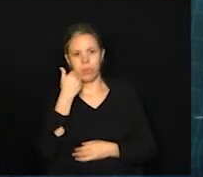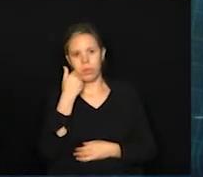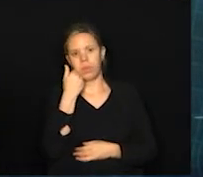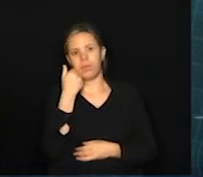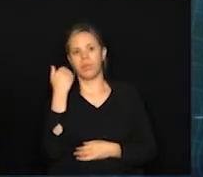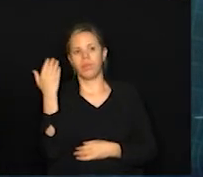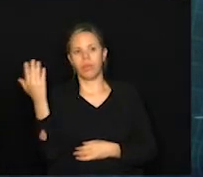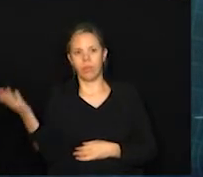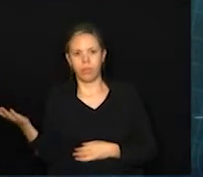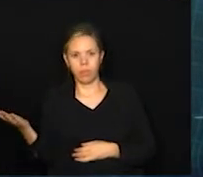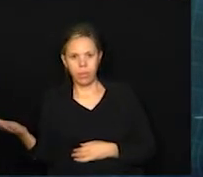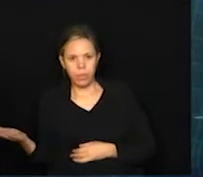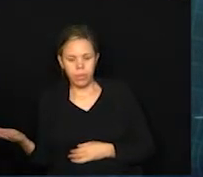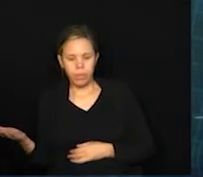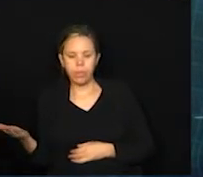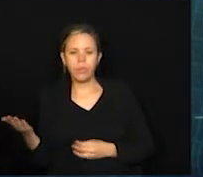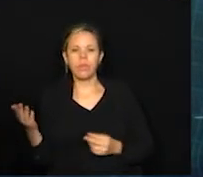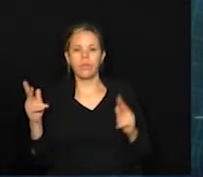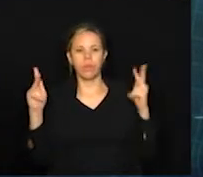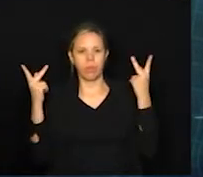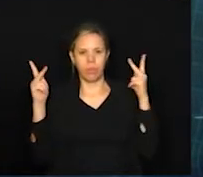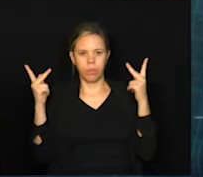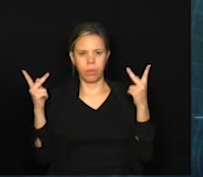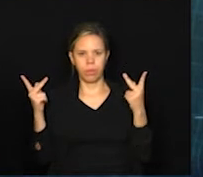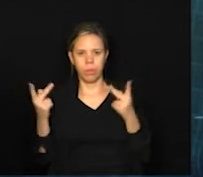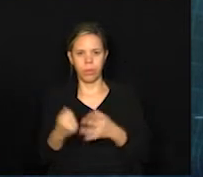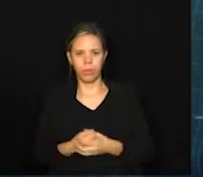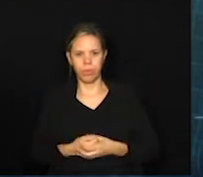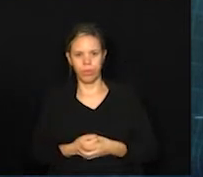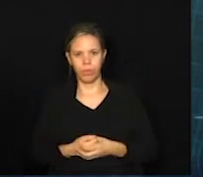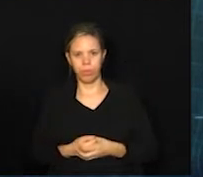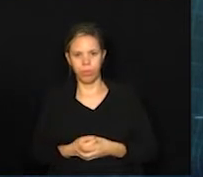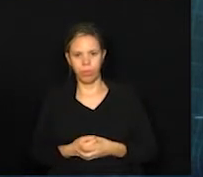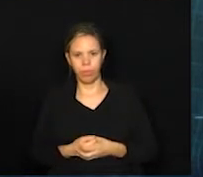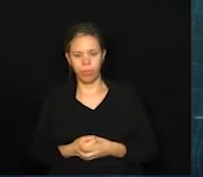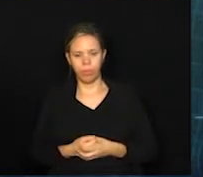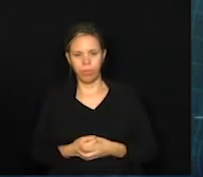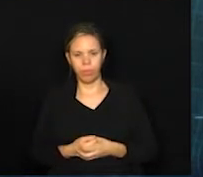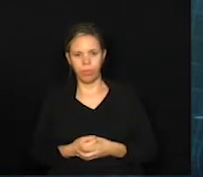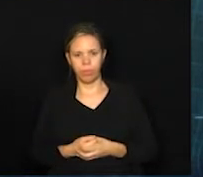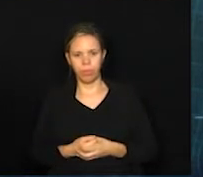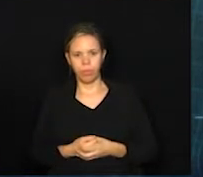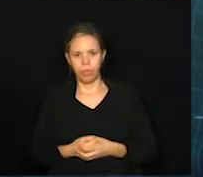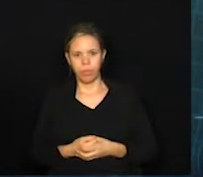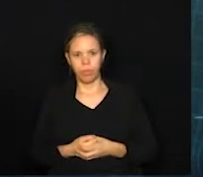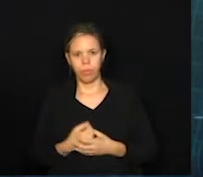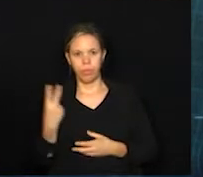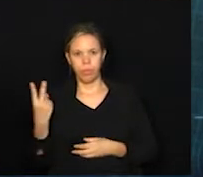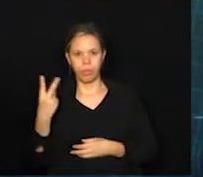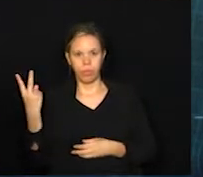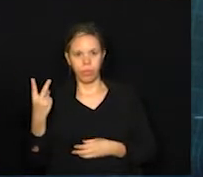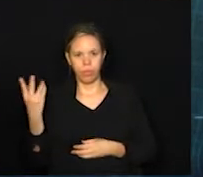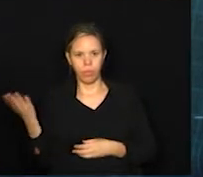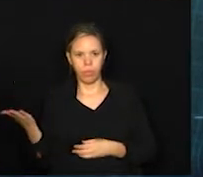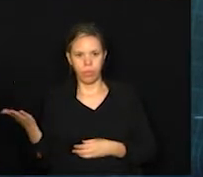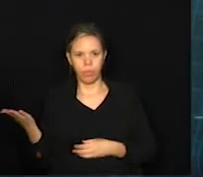522 mortes, Santa Bárbara do Oeste, 502, Hortolândia também 502 óbitos,